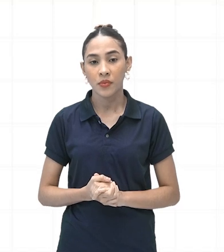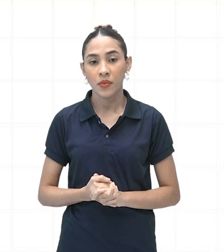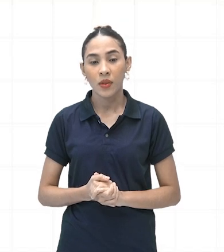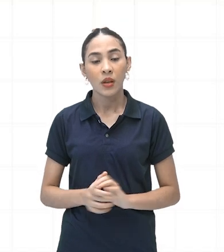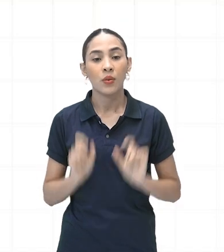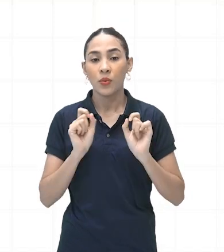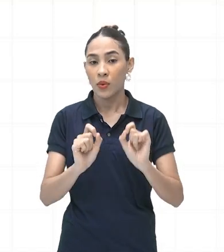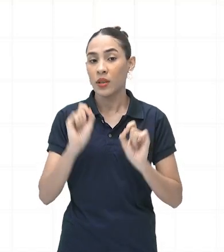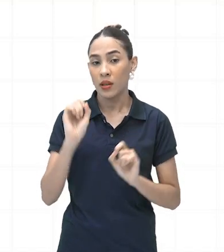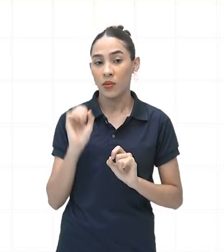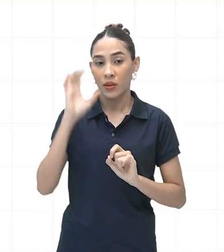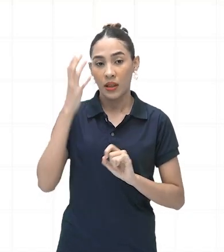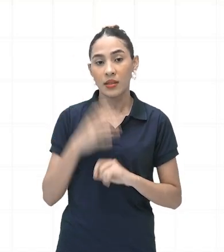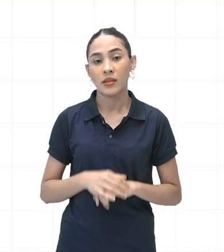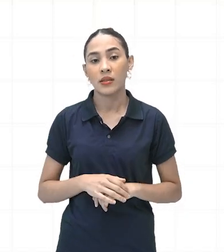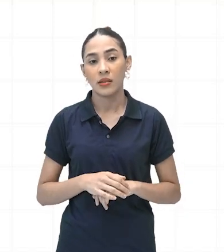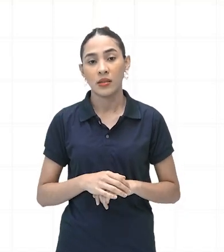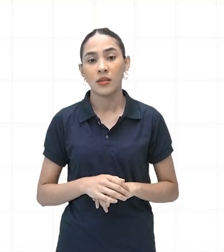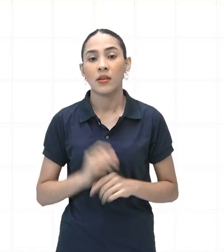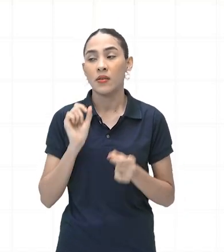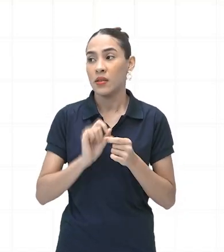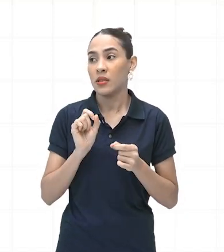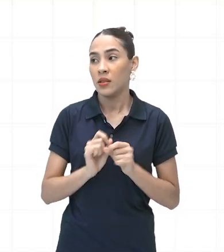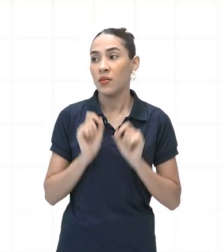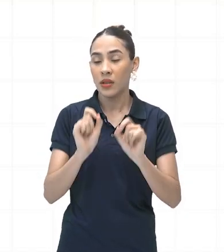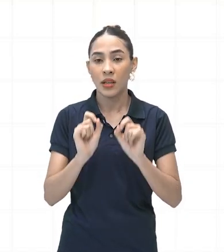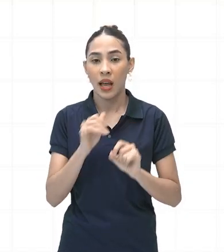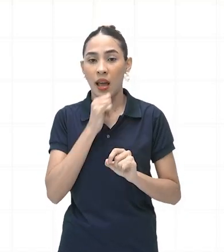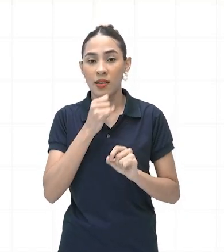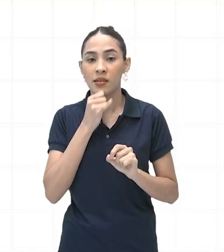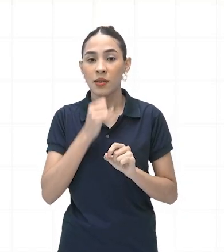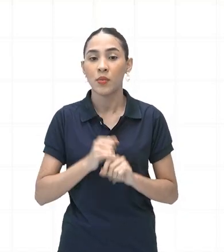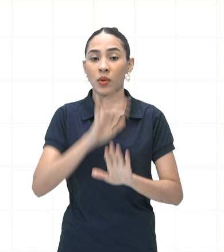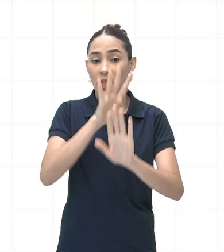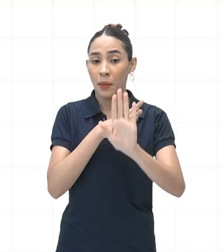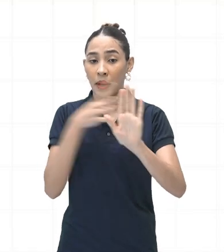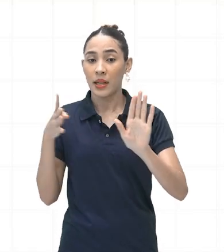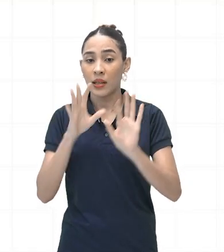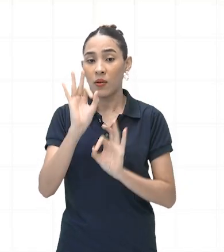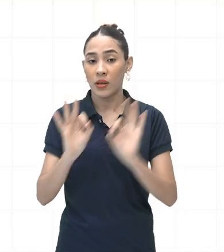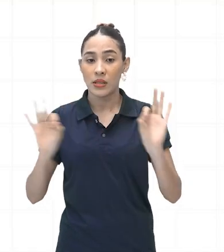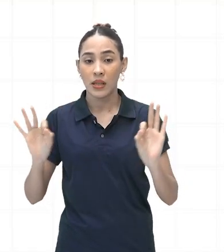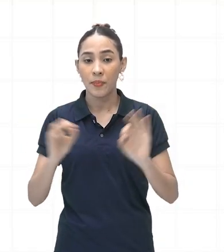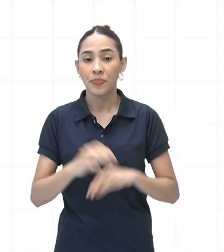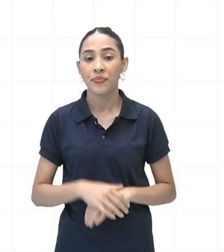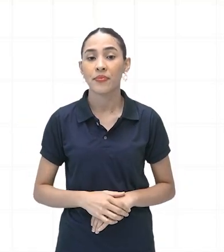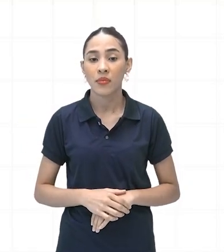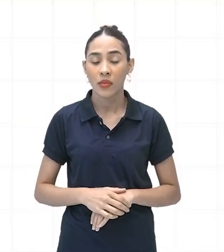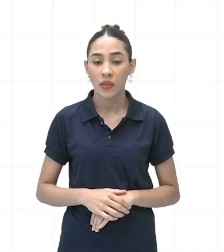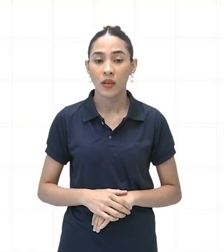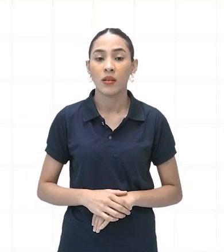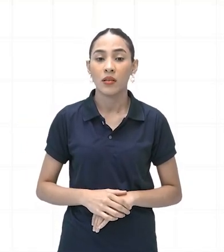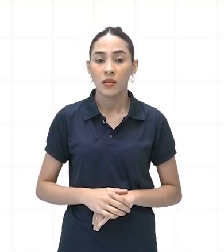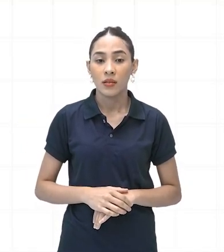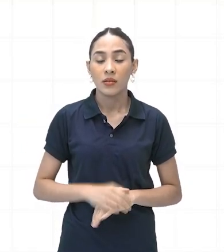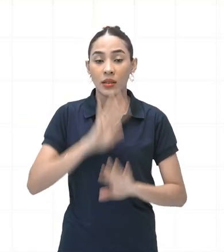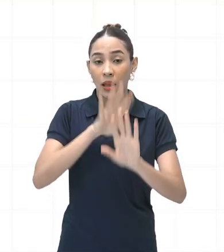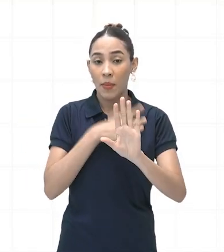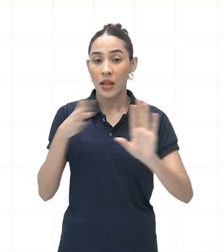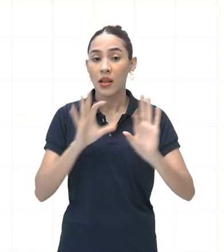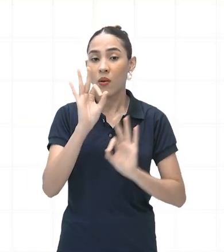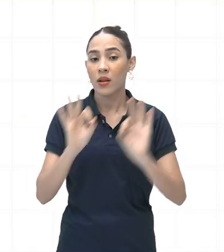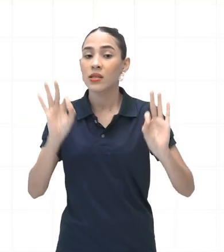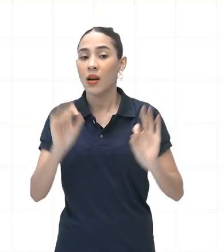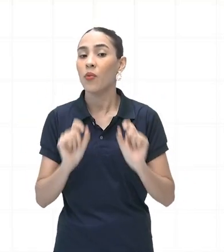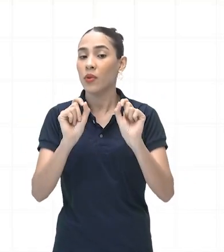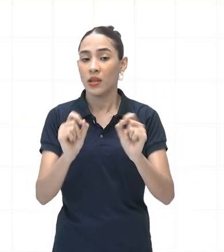que acontece? Nós vamos fazer aqui aquela nossa famosa tabelinha, beleza? Vamos fazer a nossa tabelinha. O que